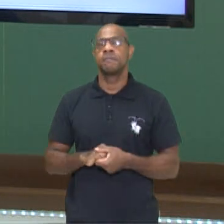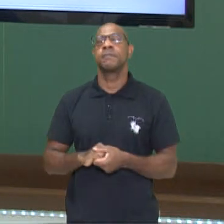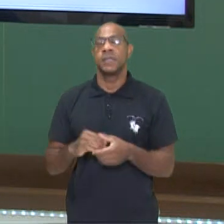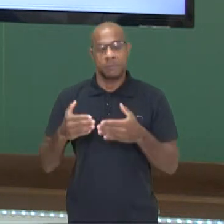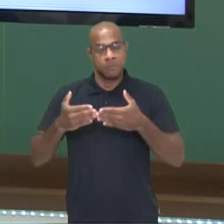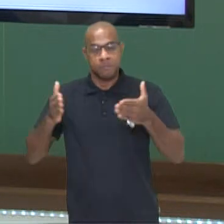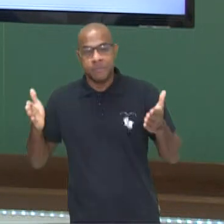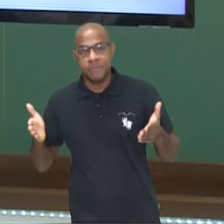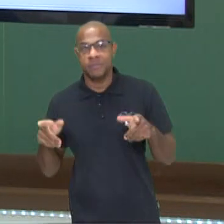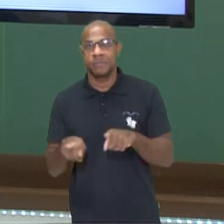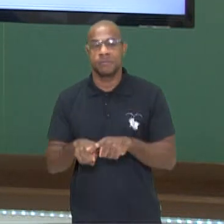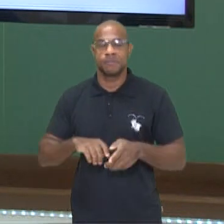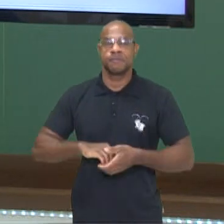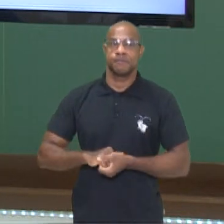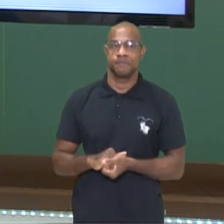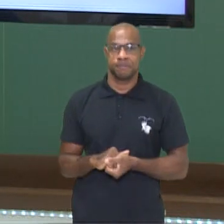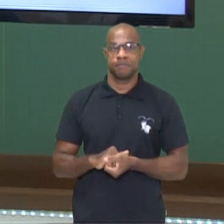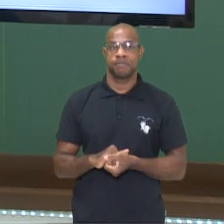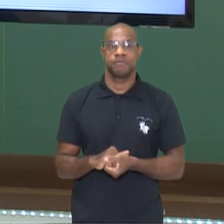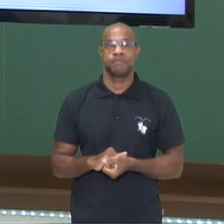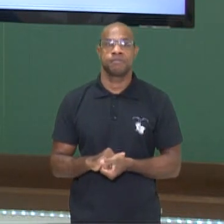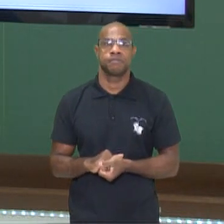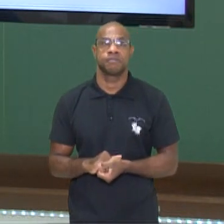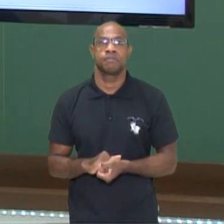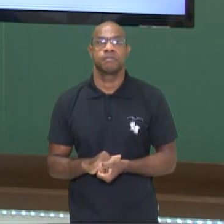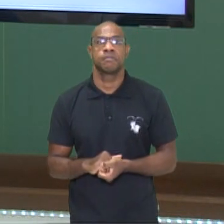de verbos de ação.